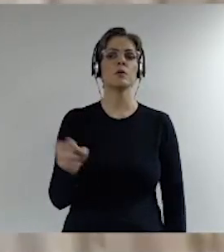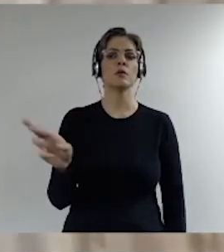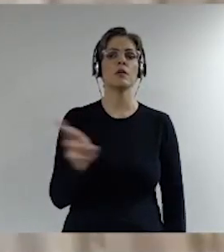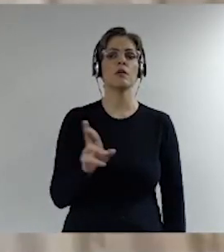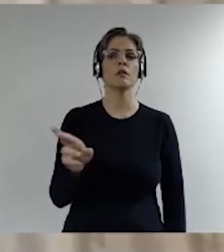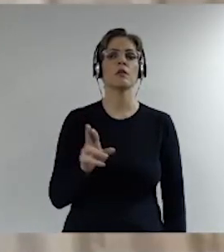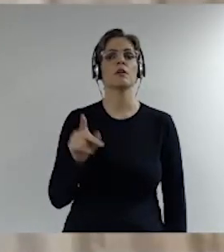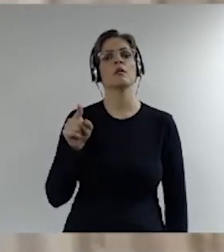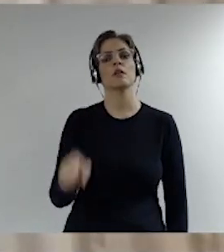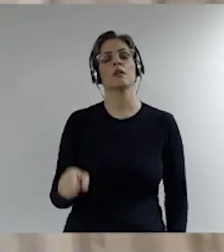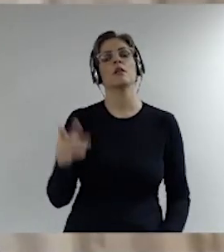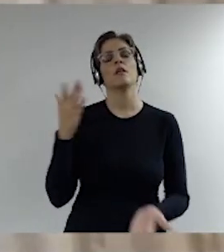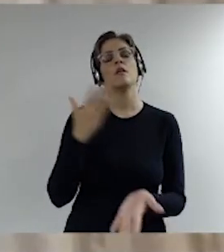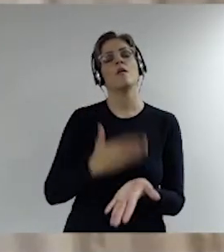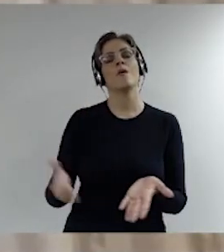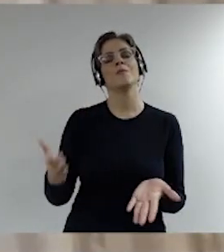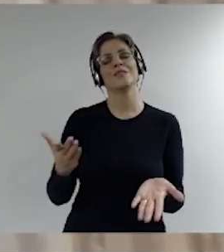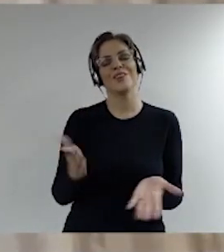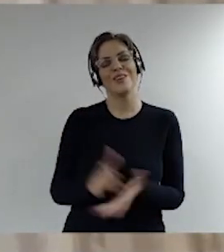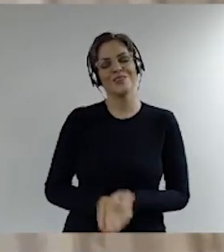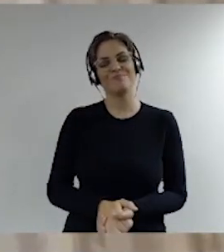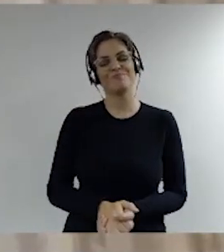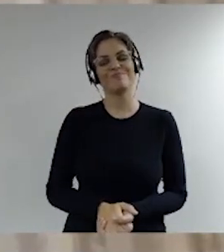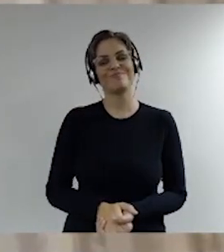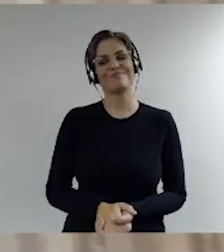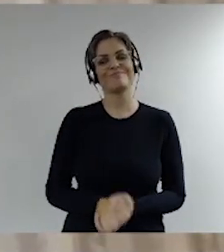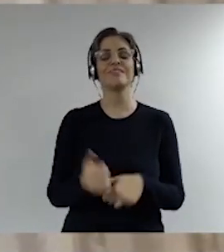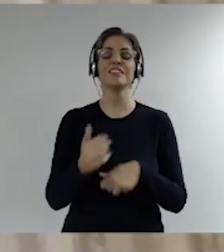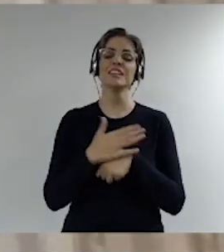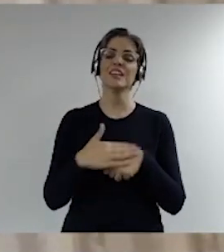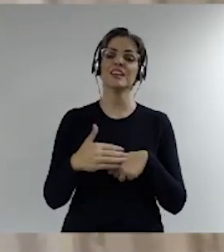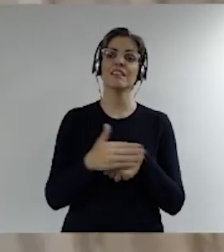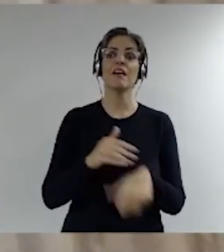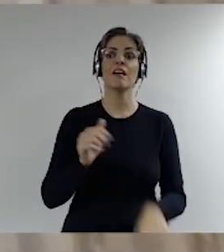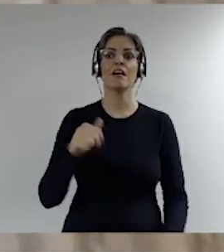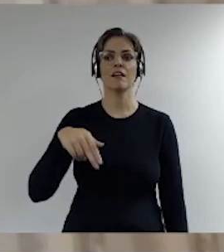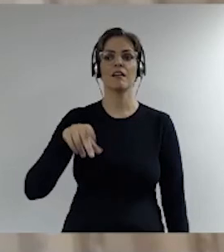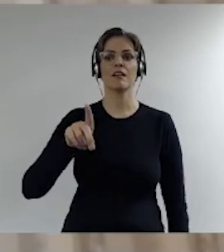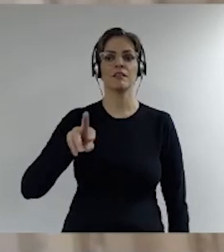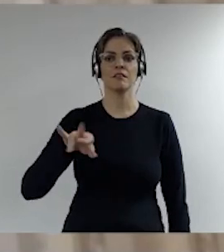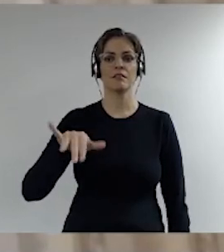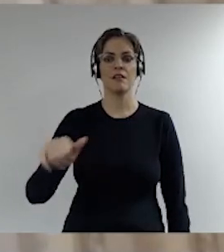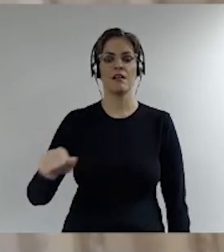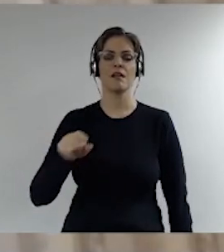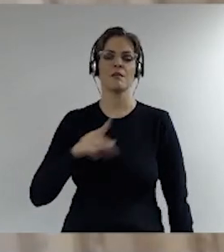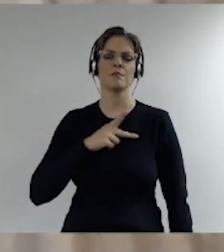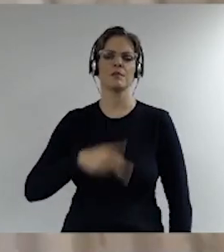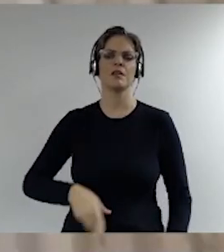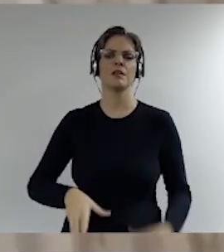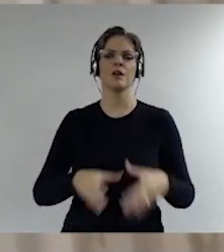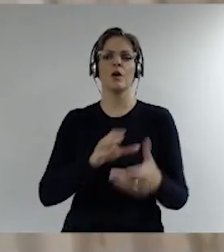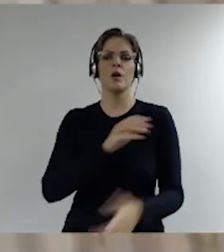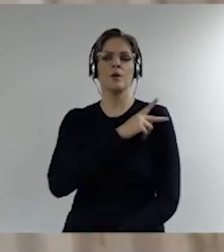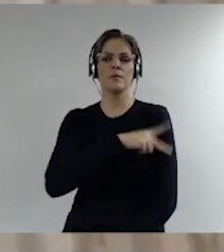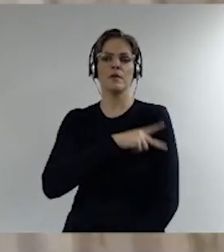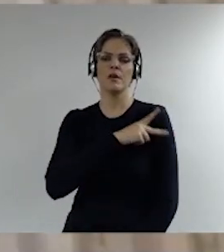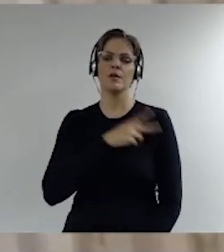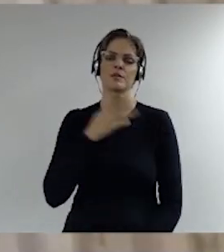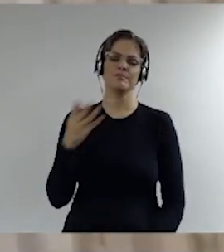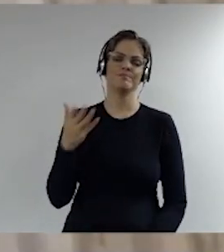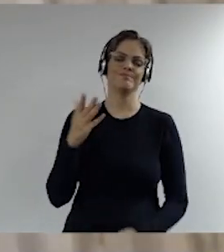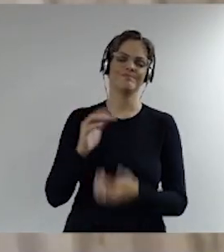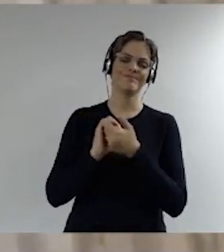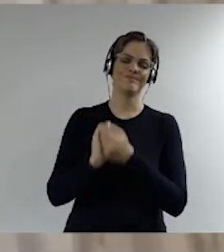daí, minha querida Andréia Araújo, presidente da OAB do Piauí, a quem eu saúdo, a quem eu agradeço